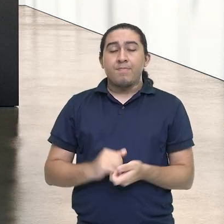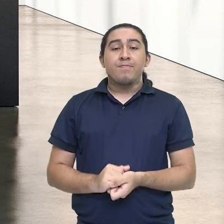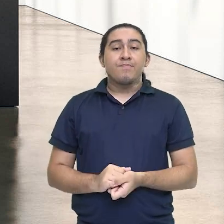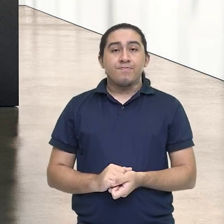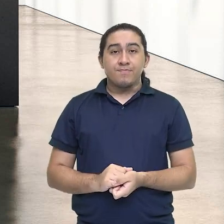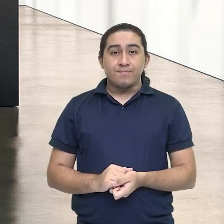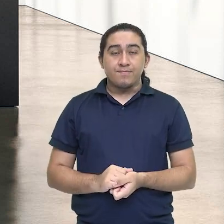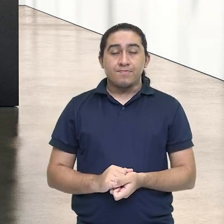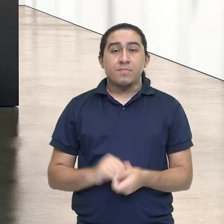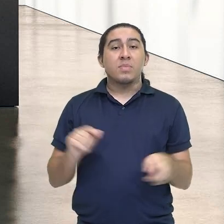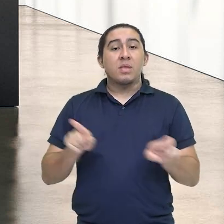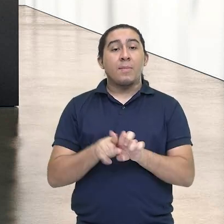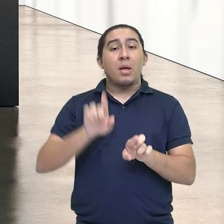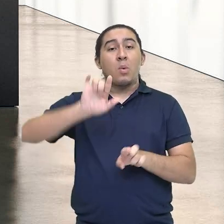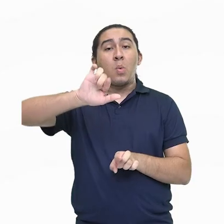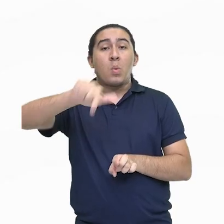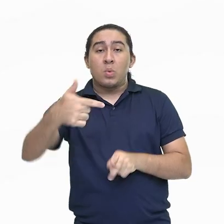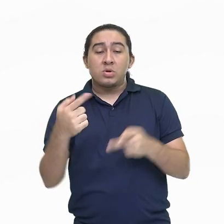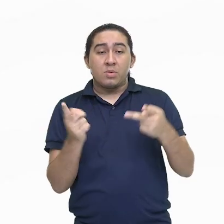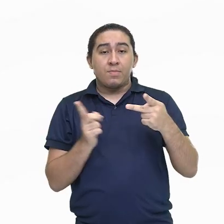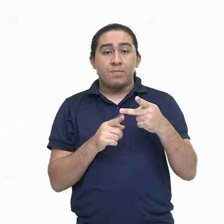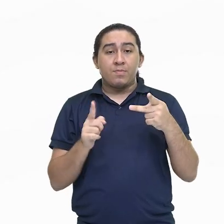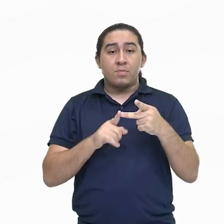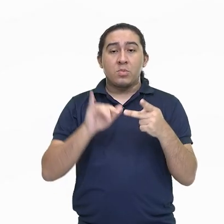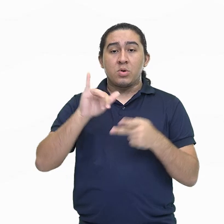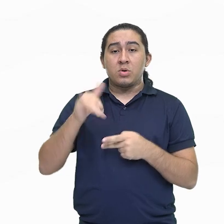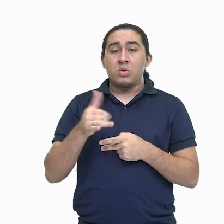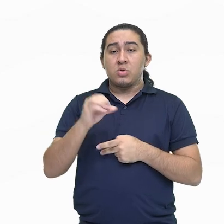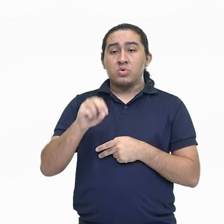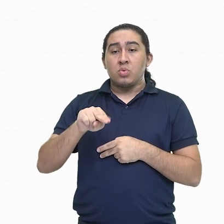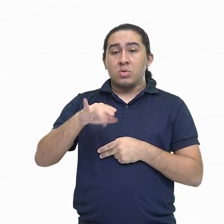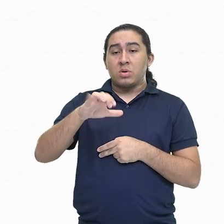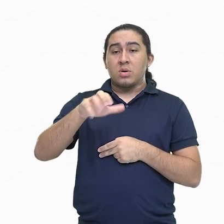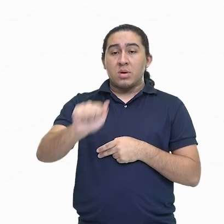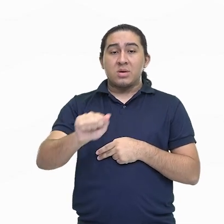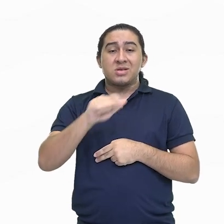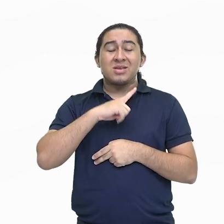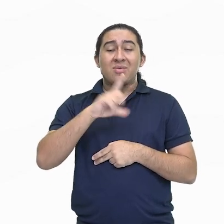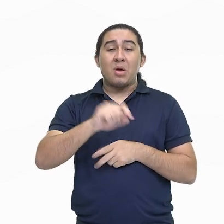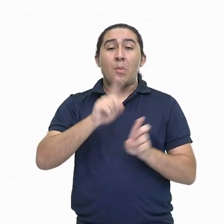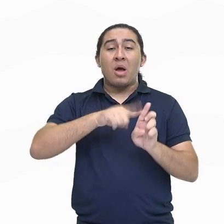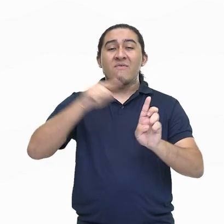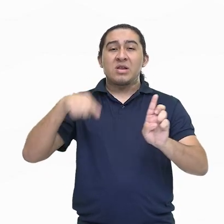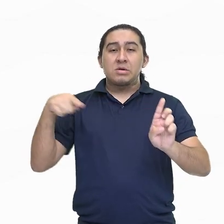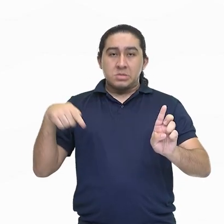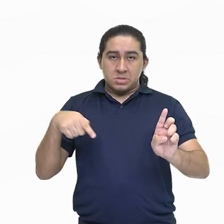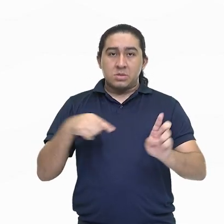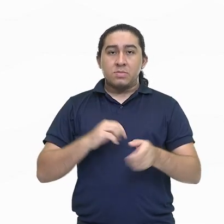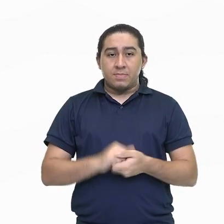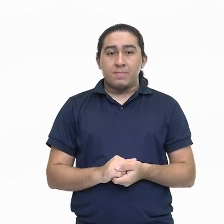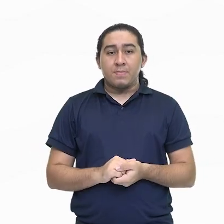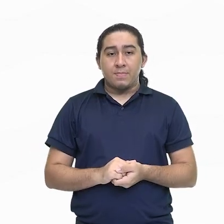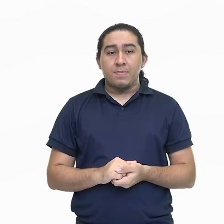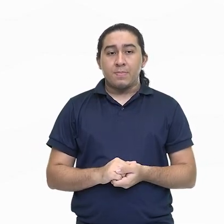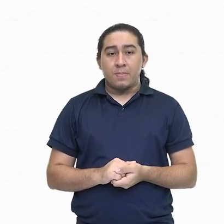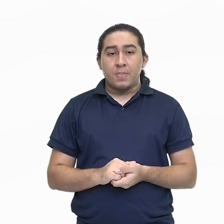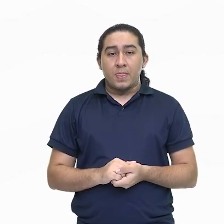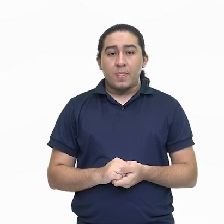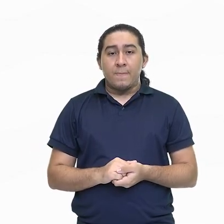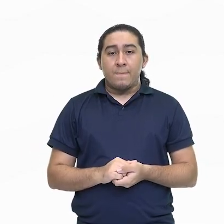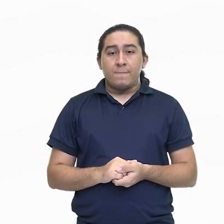da ordem jônica, existiu uma variante no desenho das colunas, as